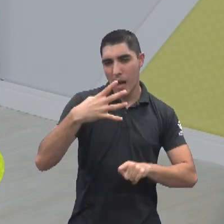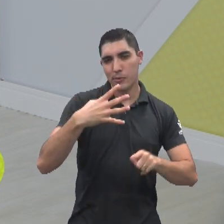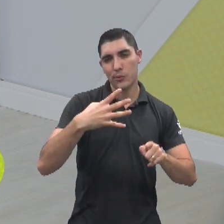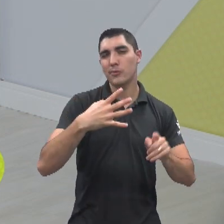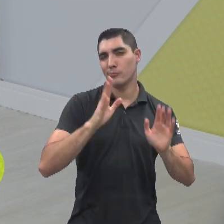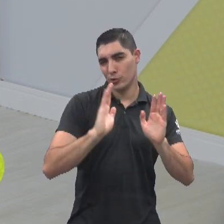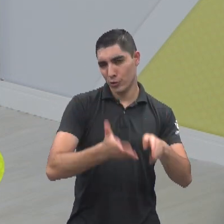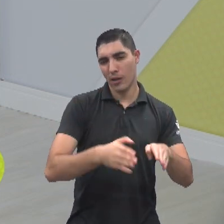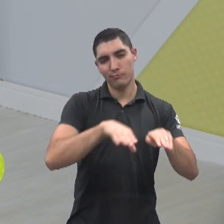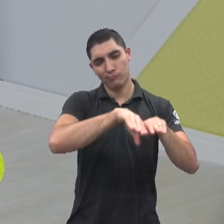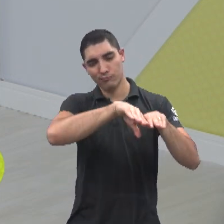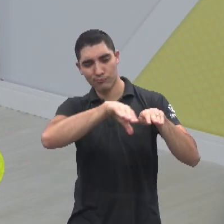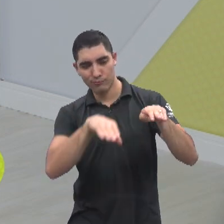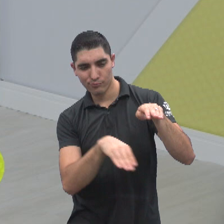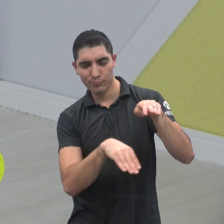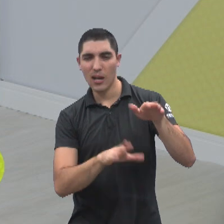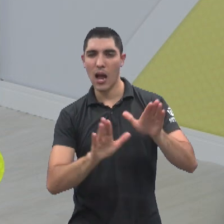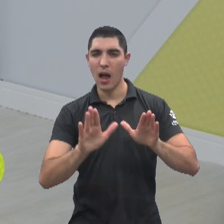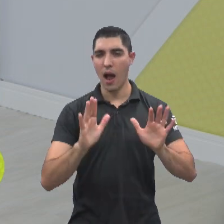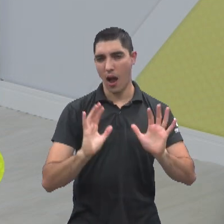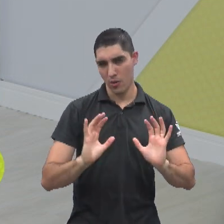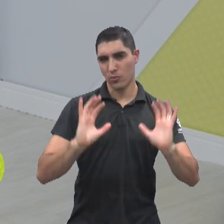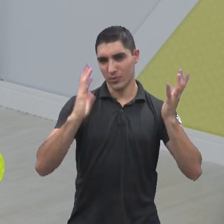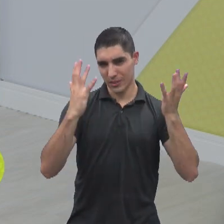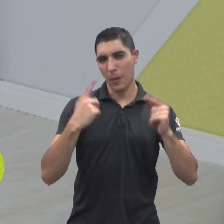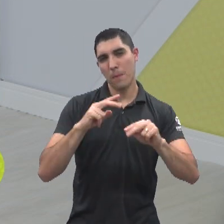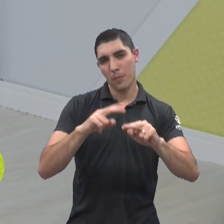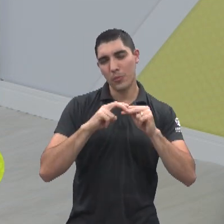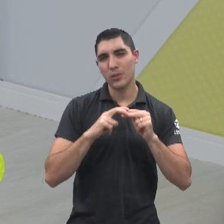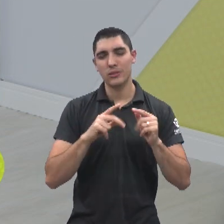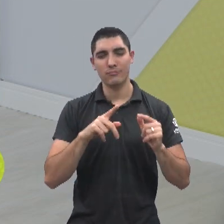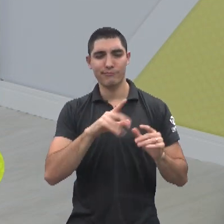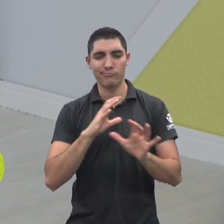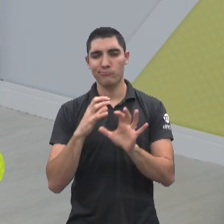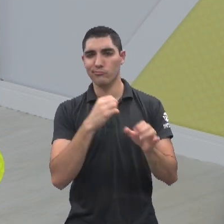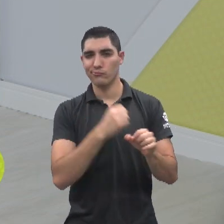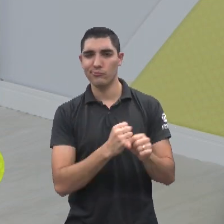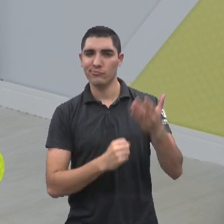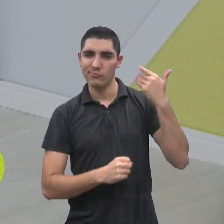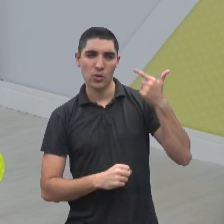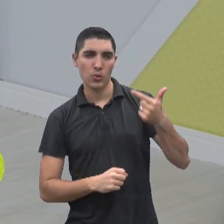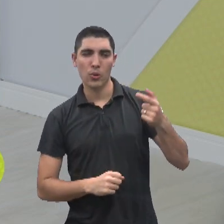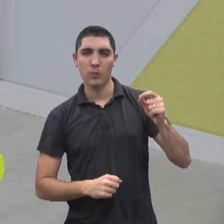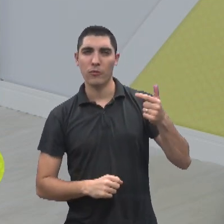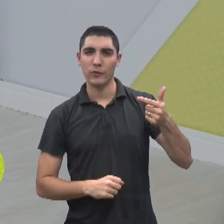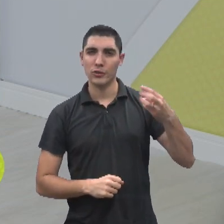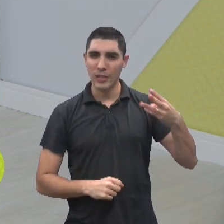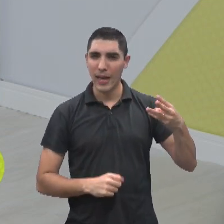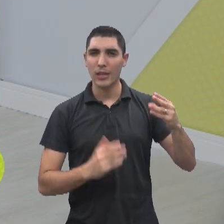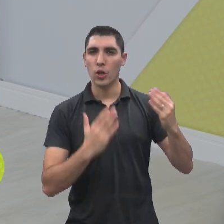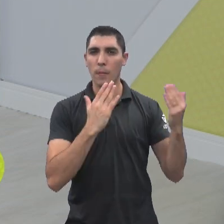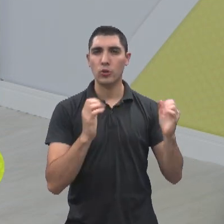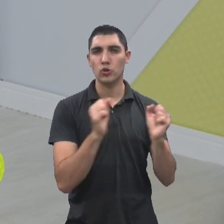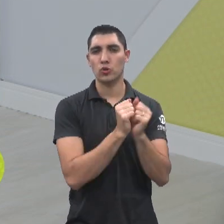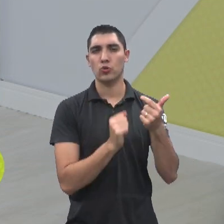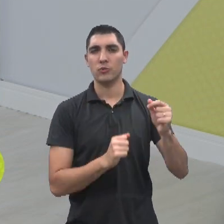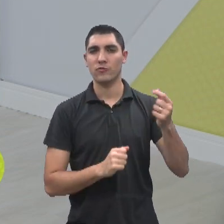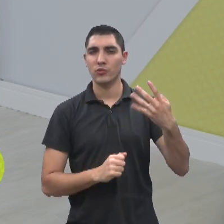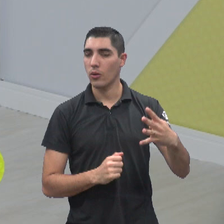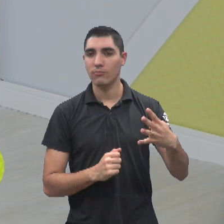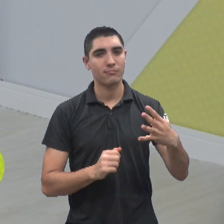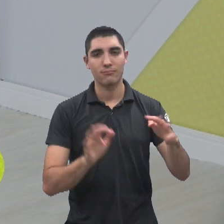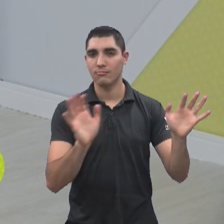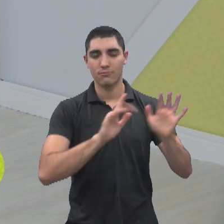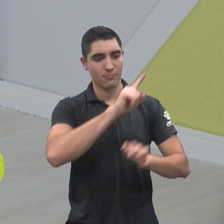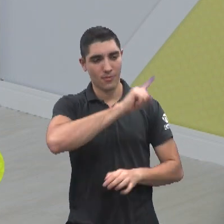aquela média de 2023 e 2024 para definir os rebaixados e tudo mais, cancela tudo isso. Não teve rebaixamento, vai